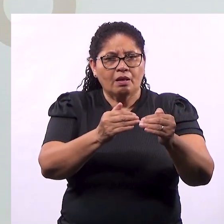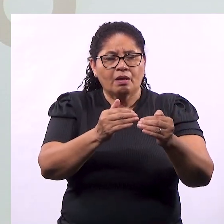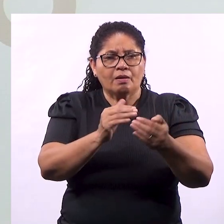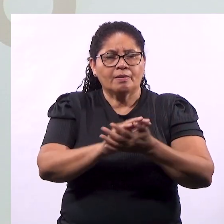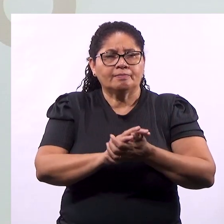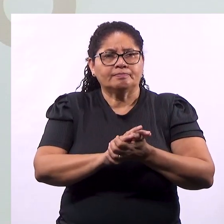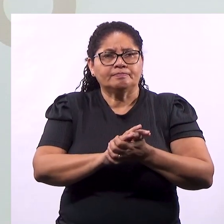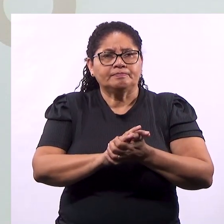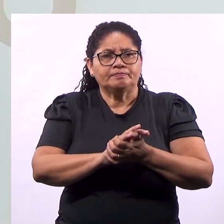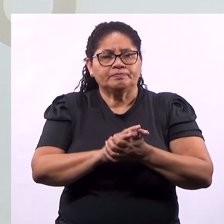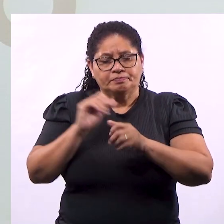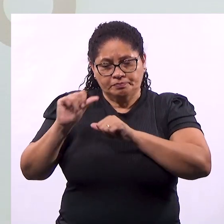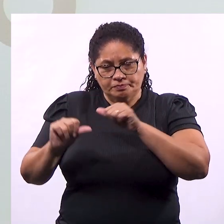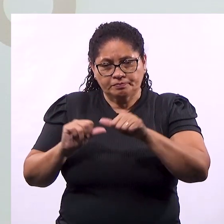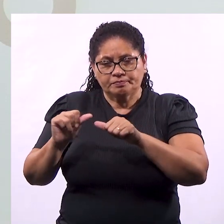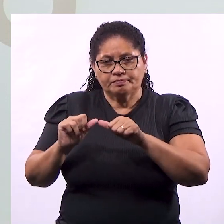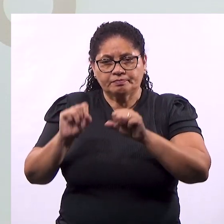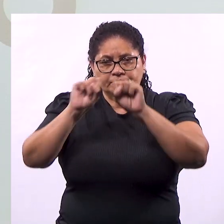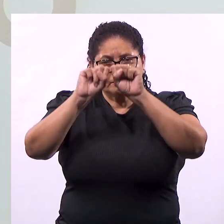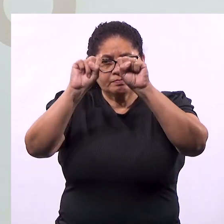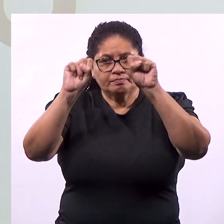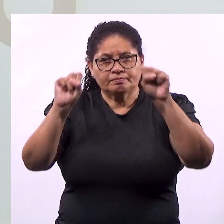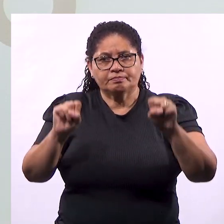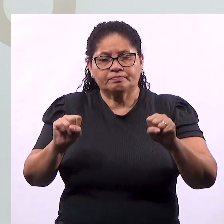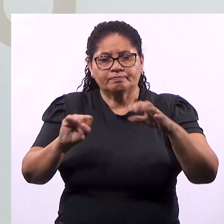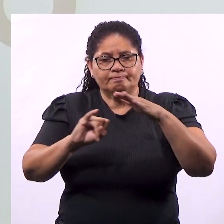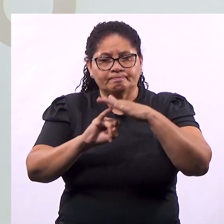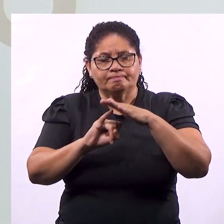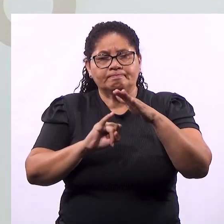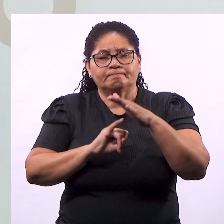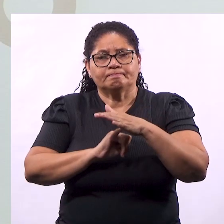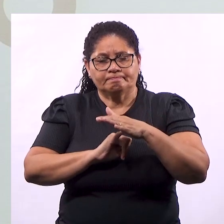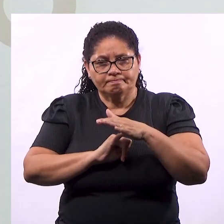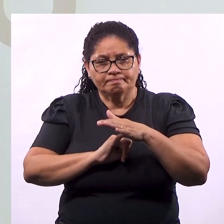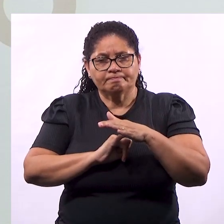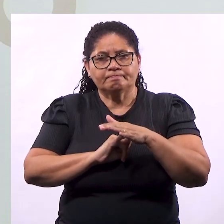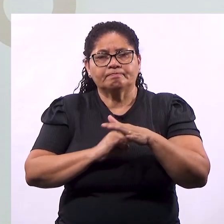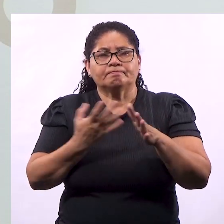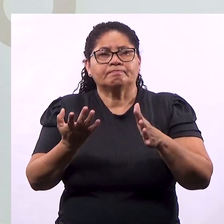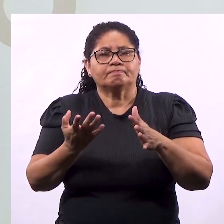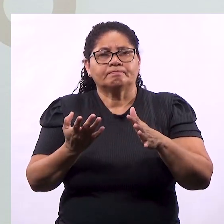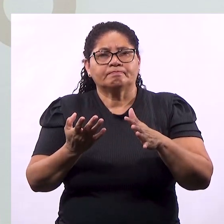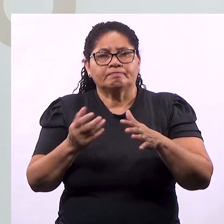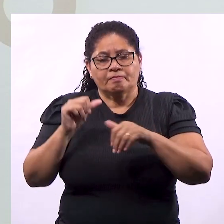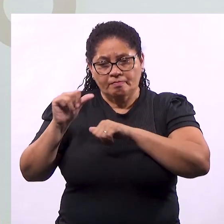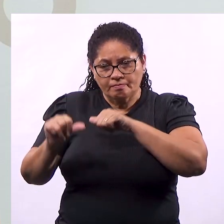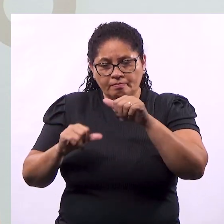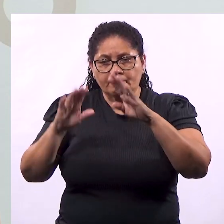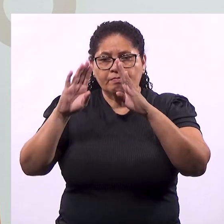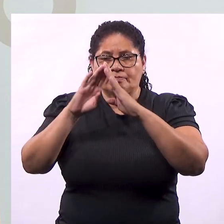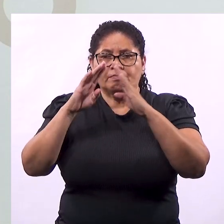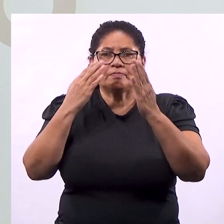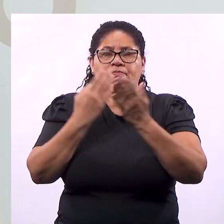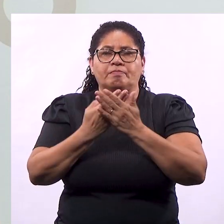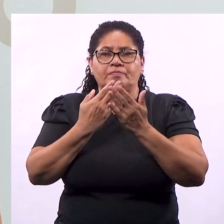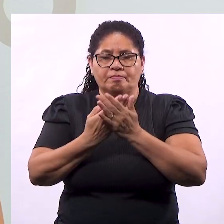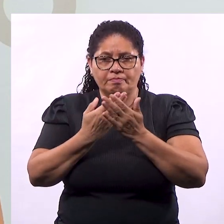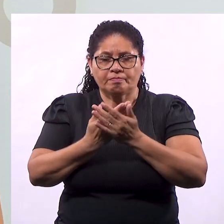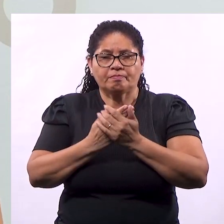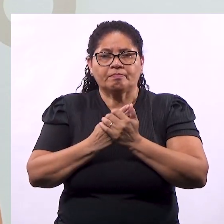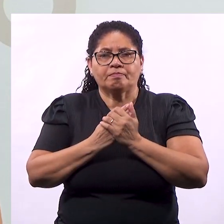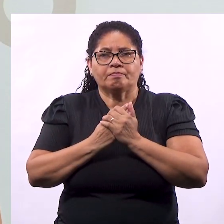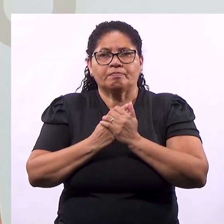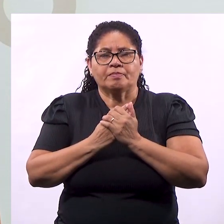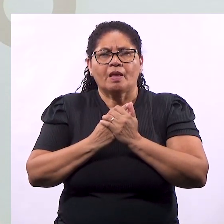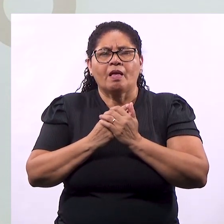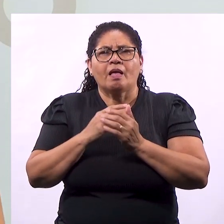né considerando a avaliação sistêmica avaliação institucional então eu vou avaliar a escola e